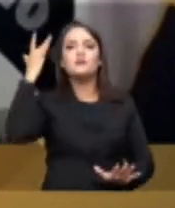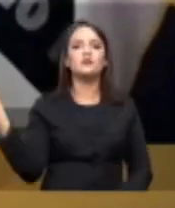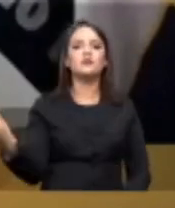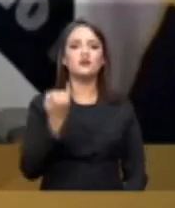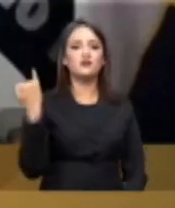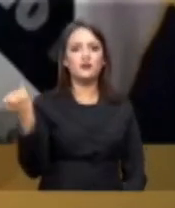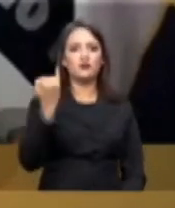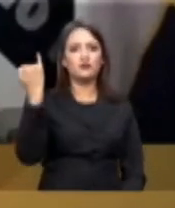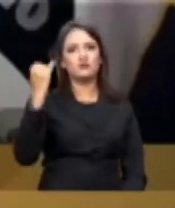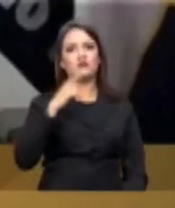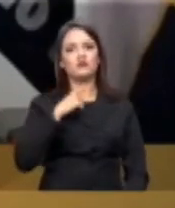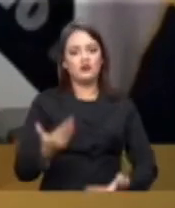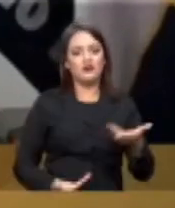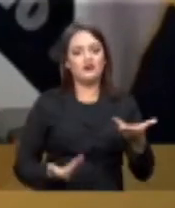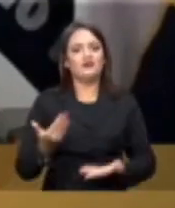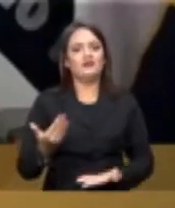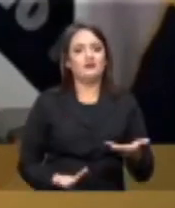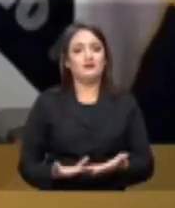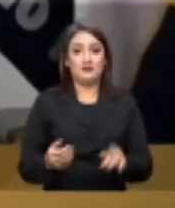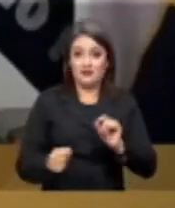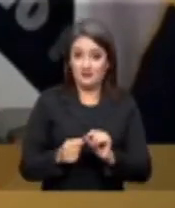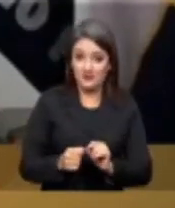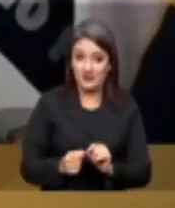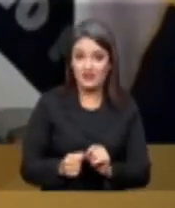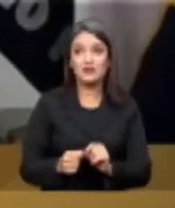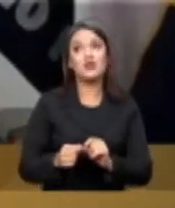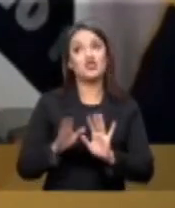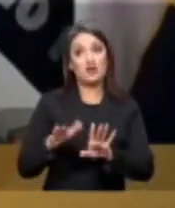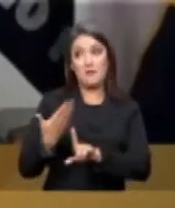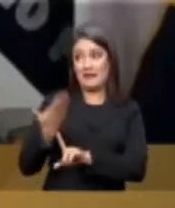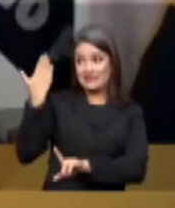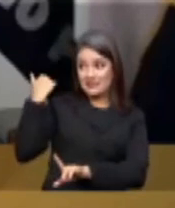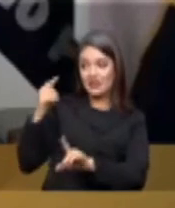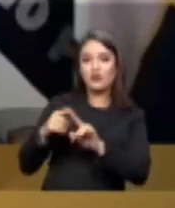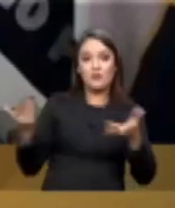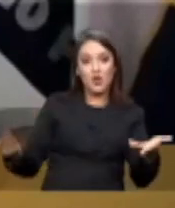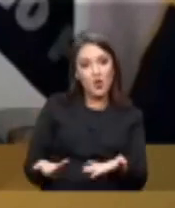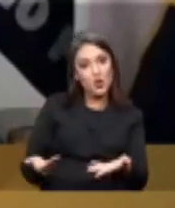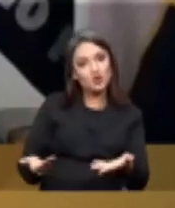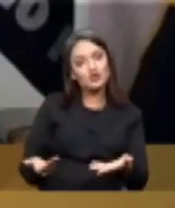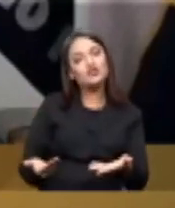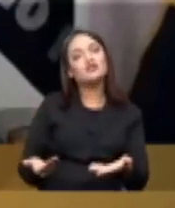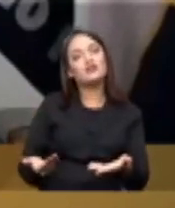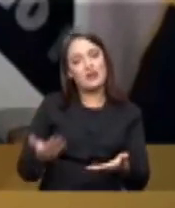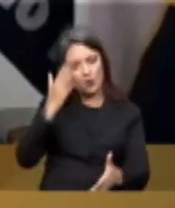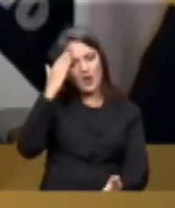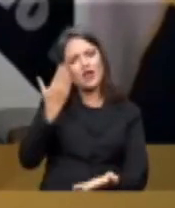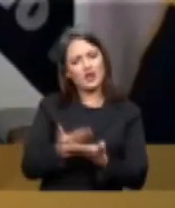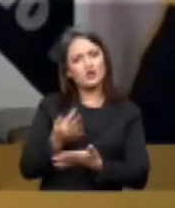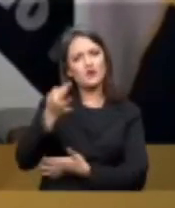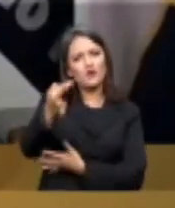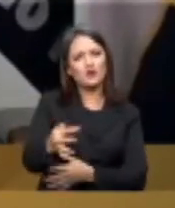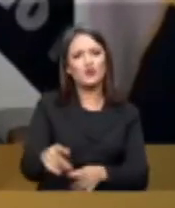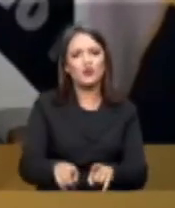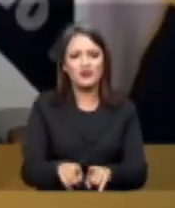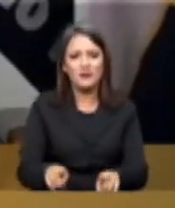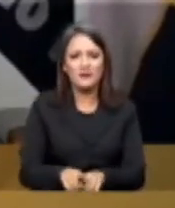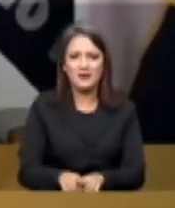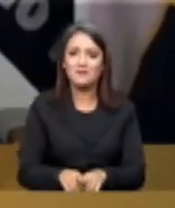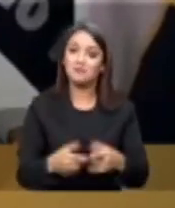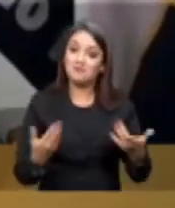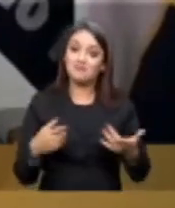de serviços prestados, no passado e no presente, e quiçá no futuro. Resta